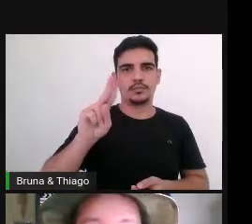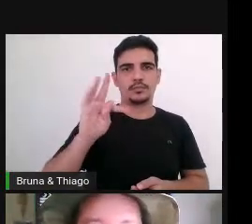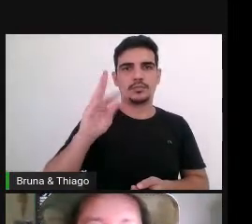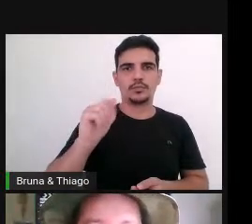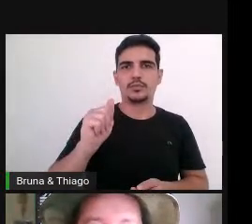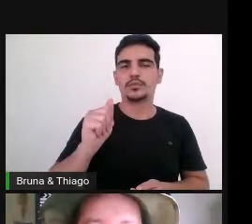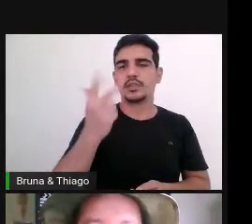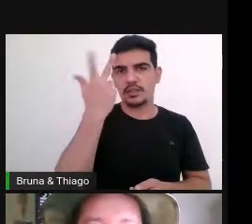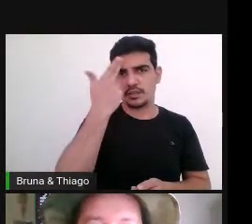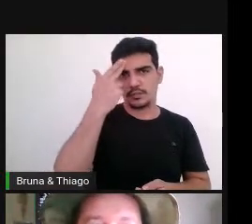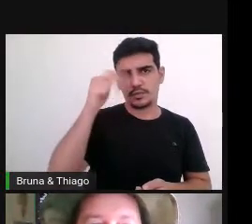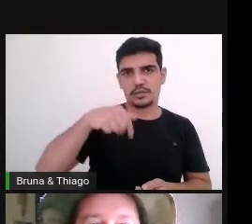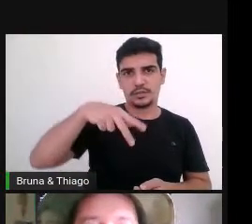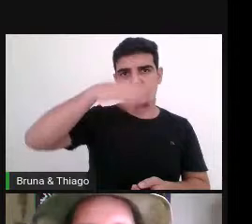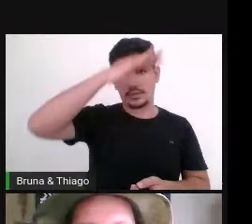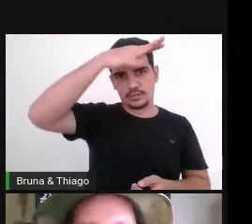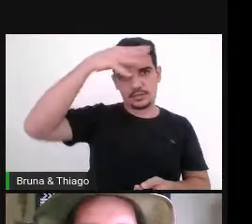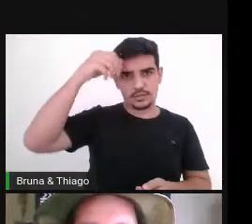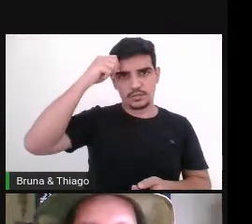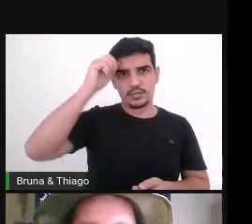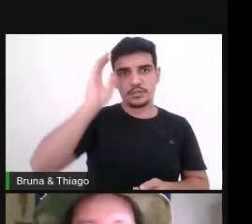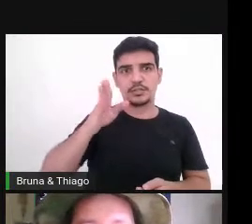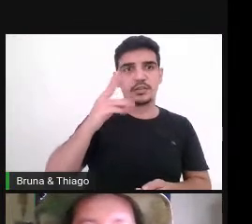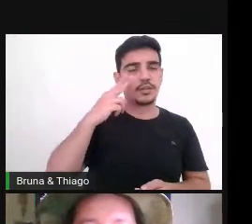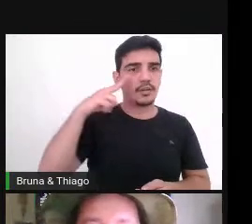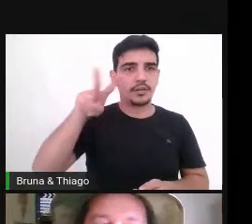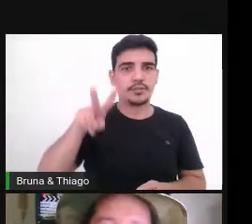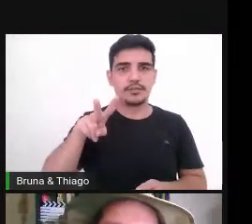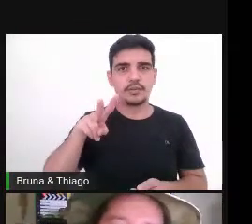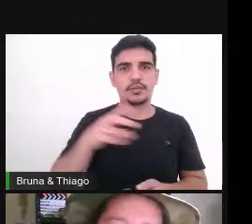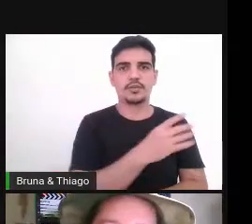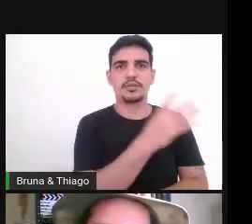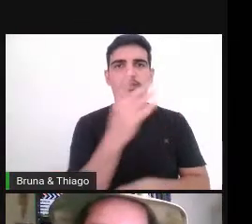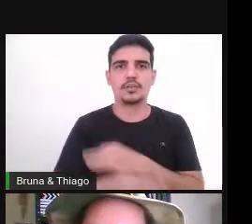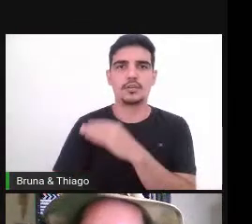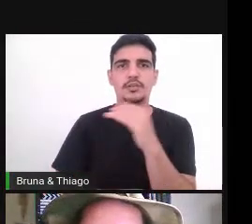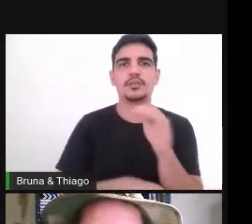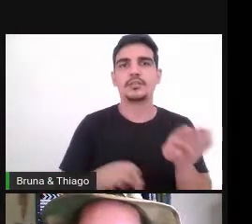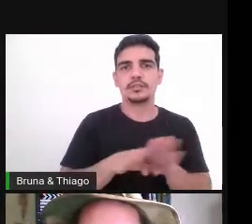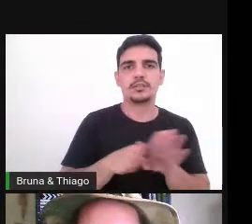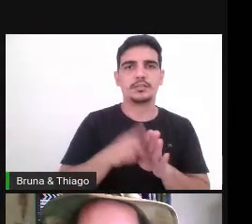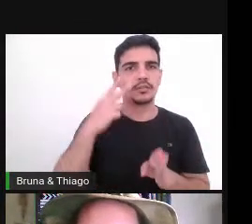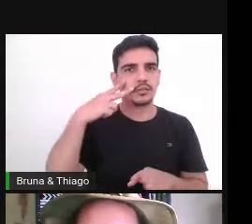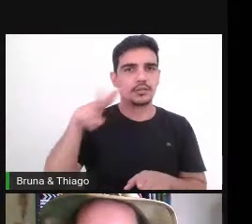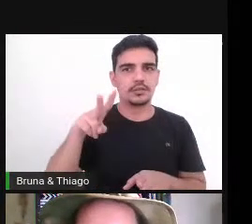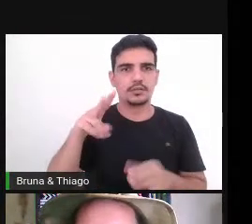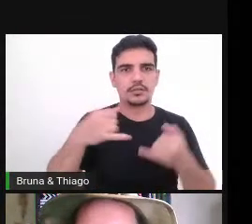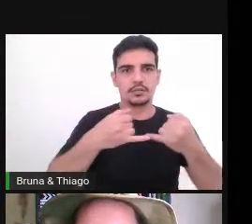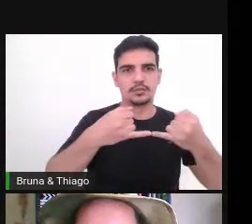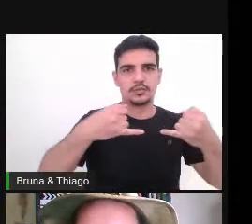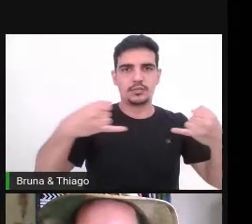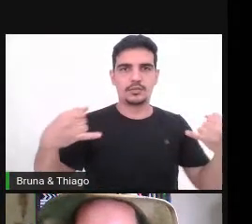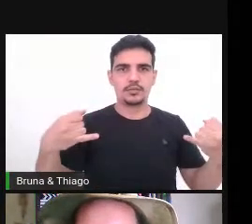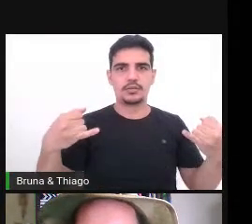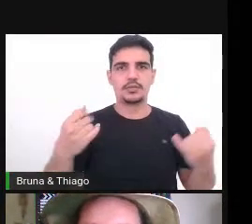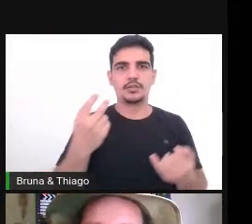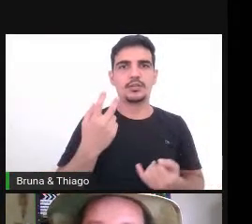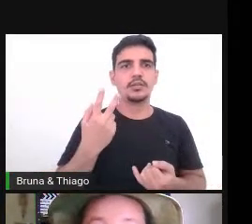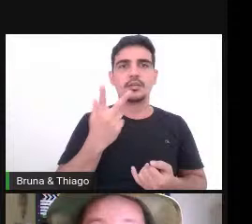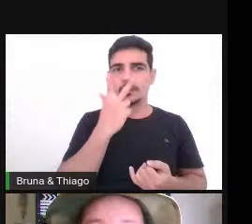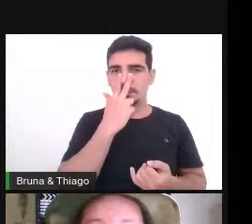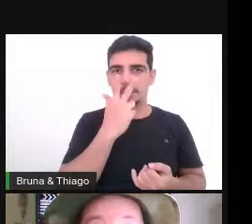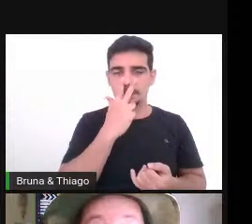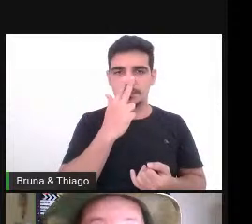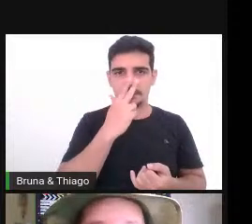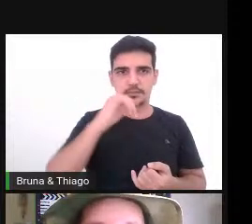inclusive coletamos na floresta e tudo mais. Então a Lax esmuta, ela tem aqui no dorso, lembrando, né, que parece uma jaca,